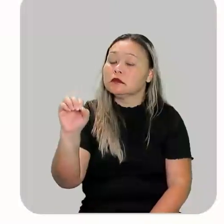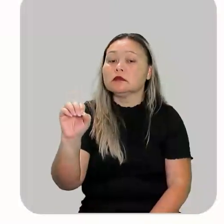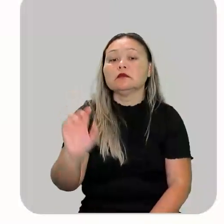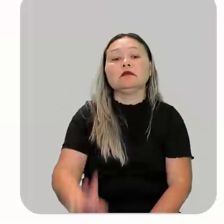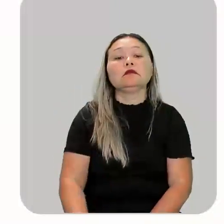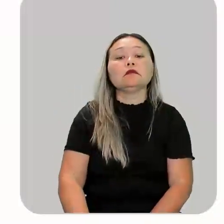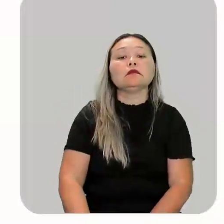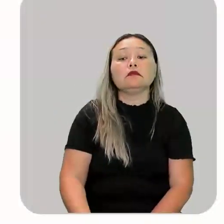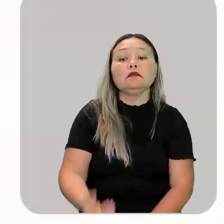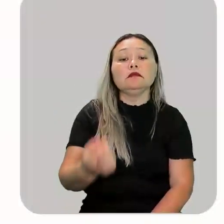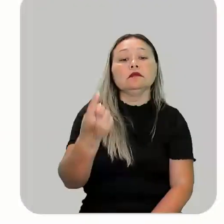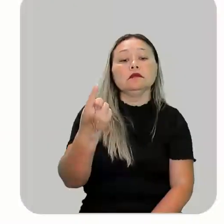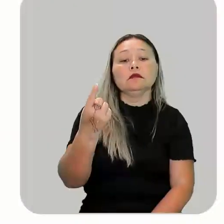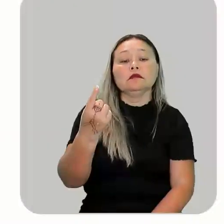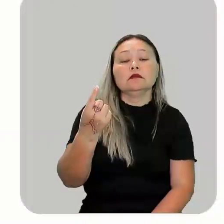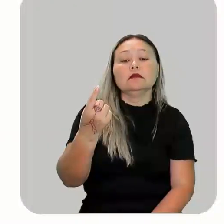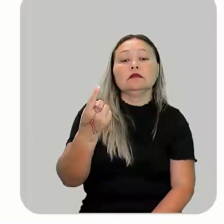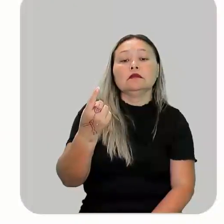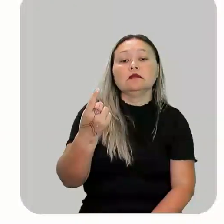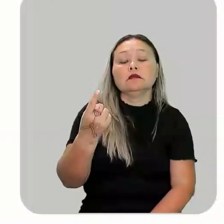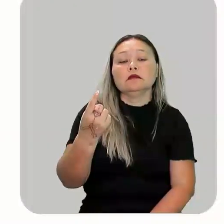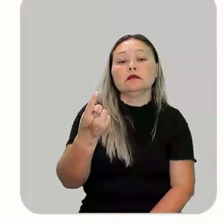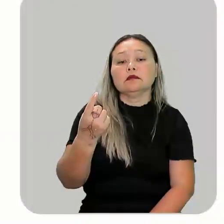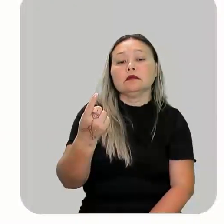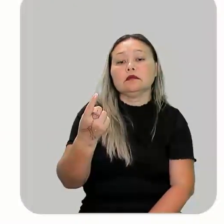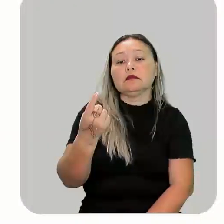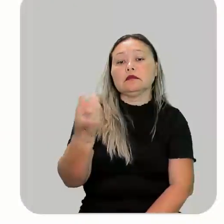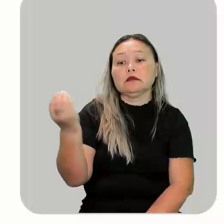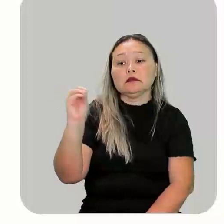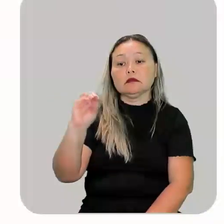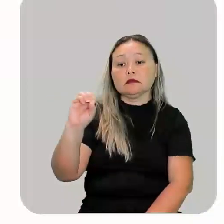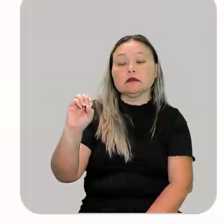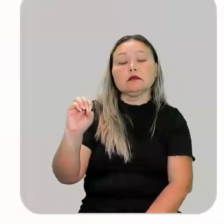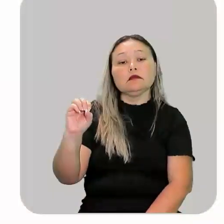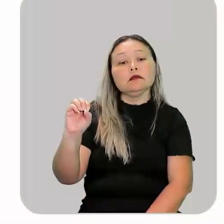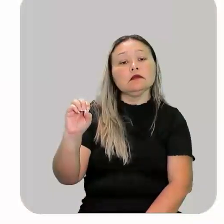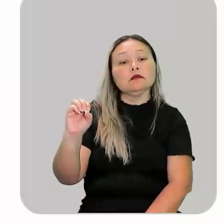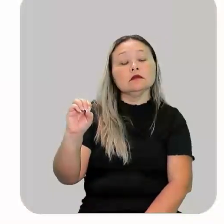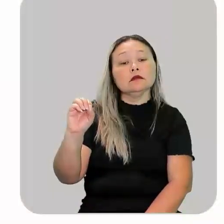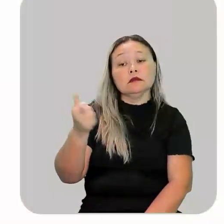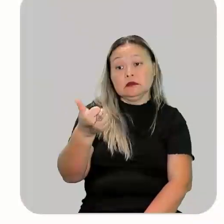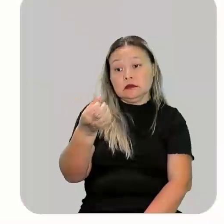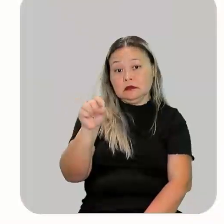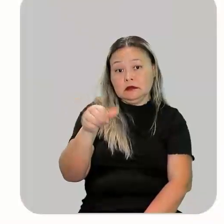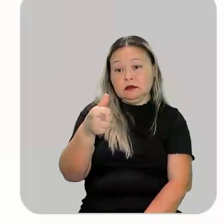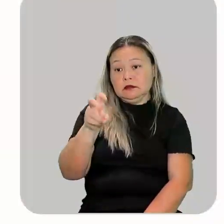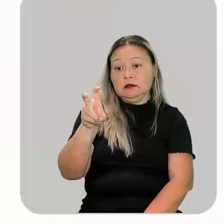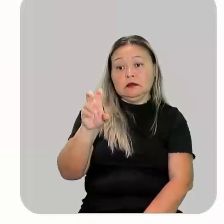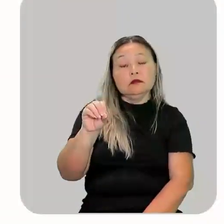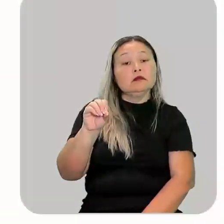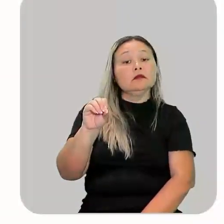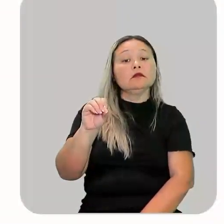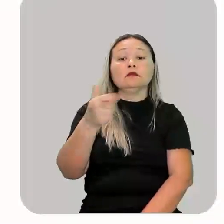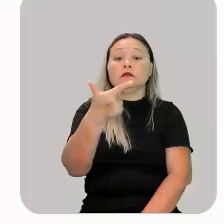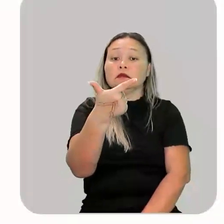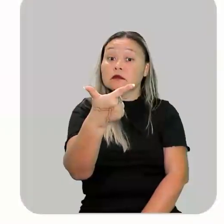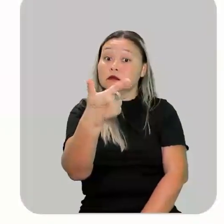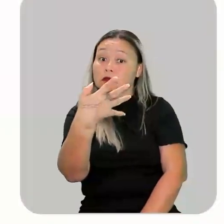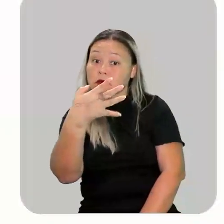1.700. 1.700, né? 10 vezes 17, acrescenta um zero, né? 16 vezes 150,